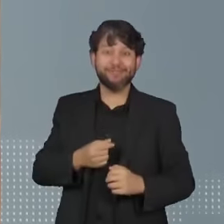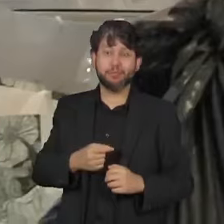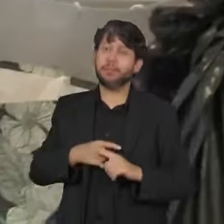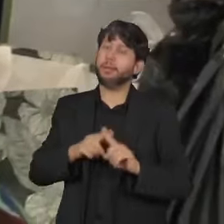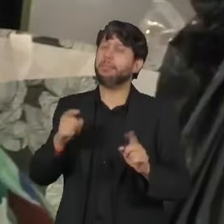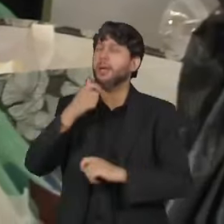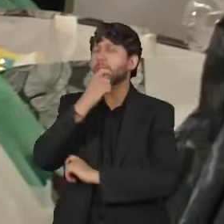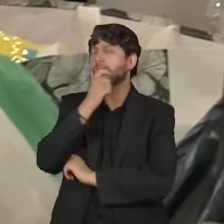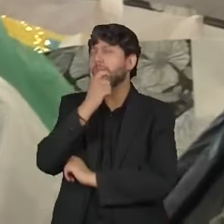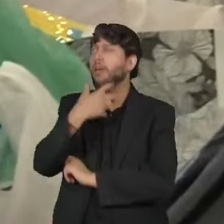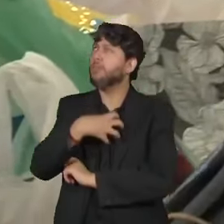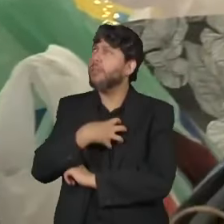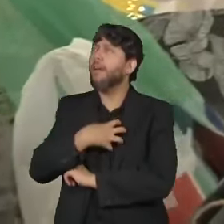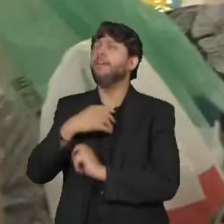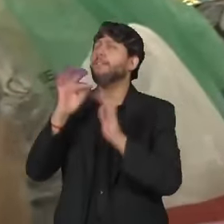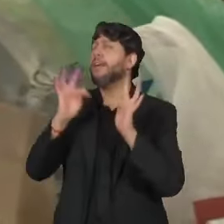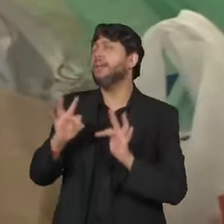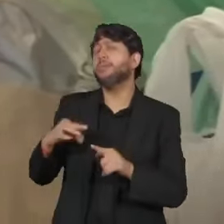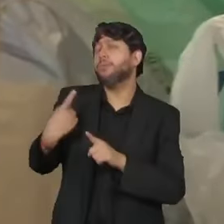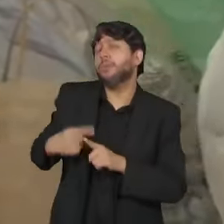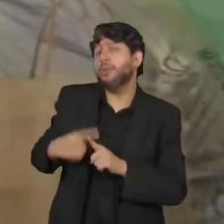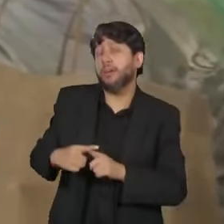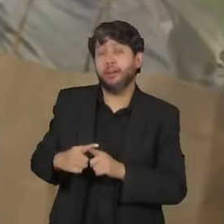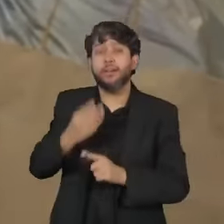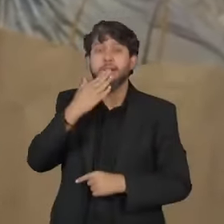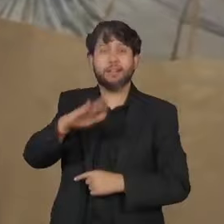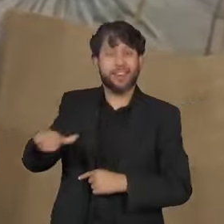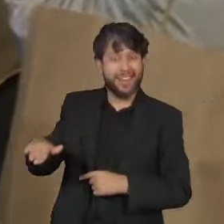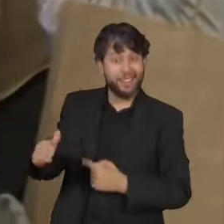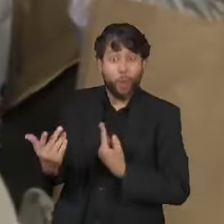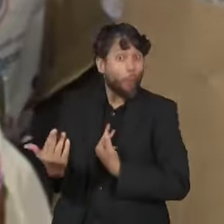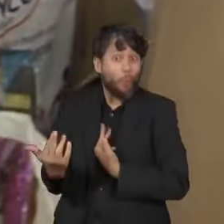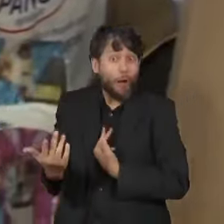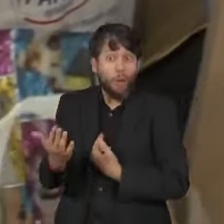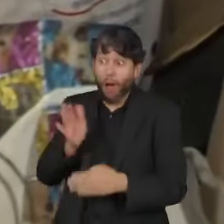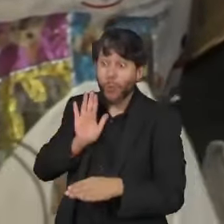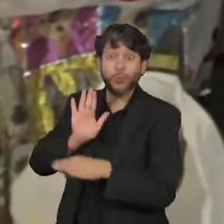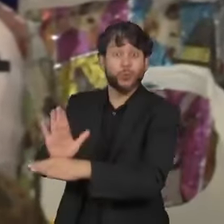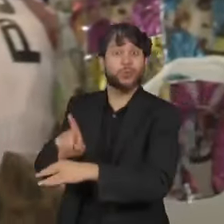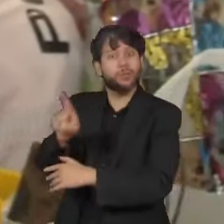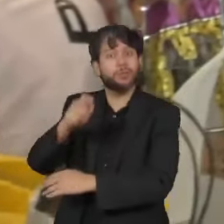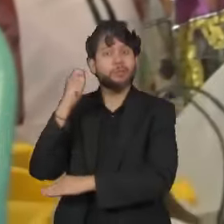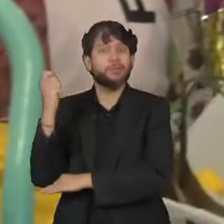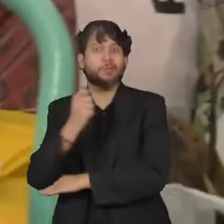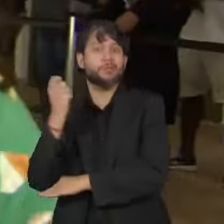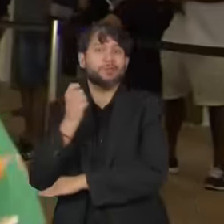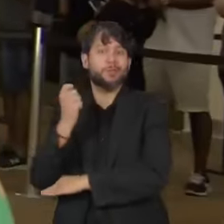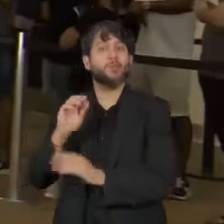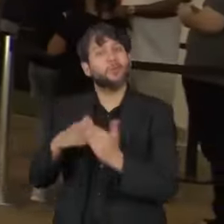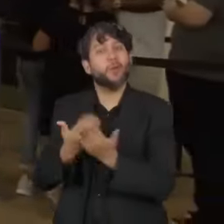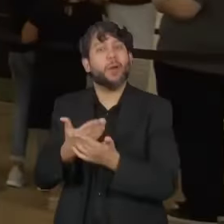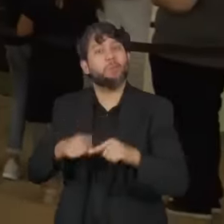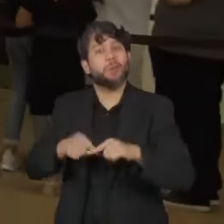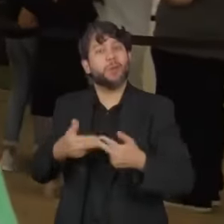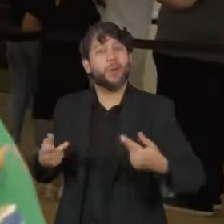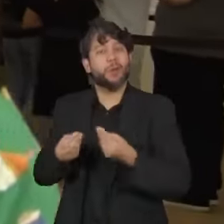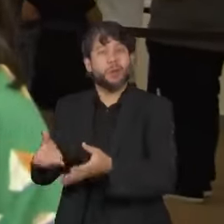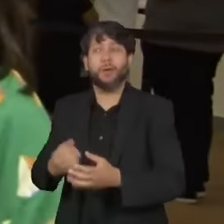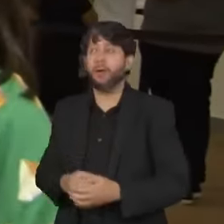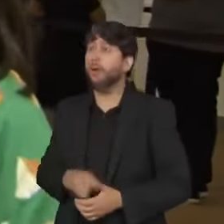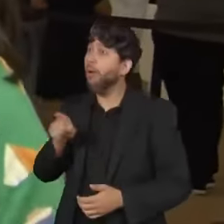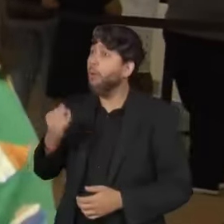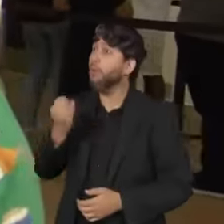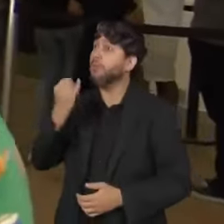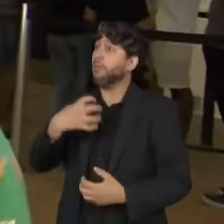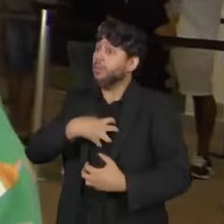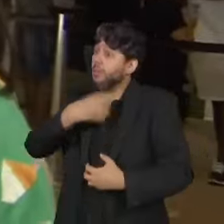fica ainda mais contente em saber que vai ajudar crianças como ele com os materiais escolares que doou. É uma coisa muito importante para mim, me